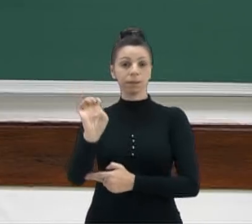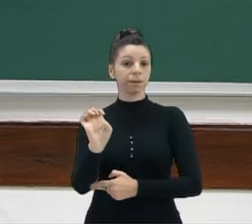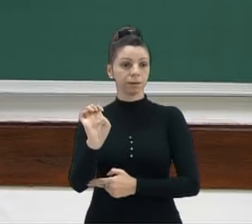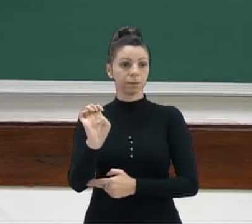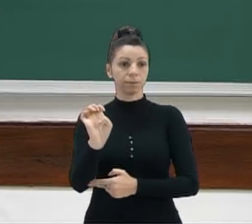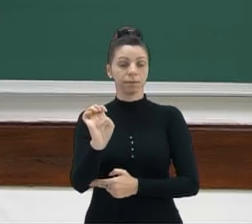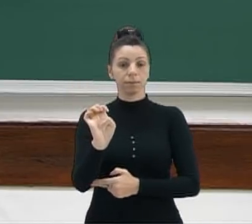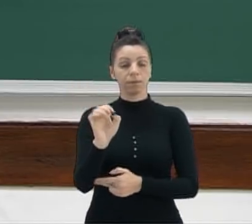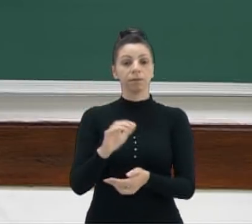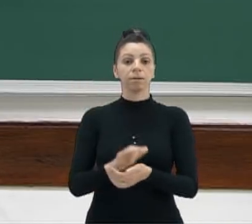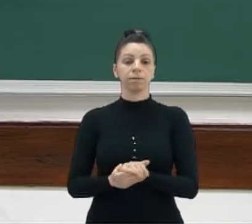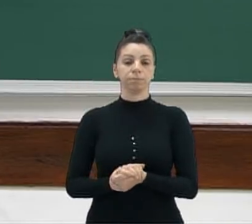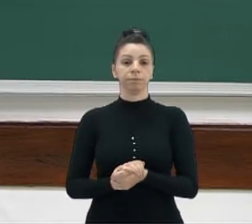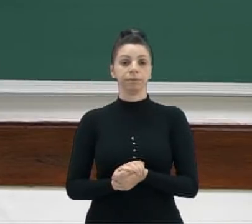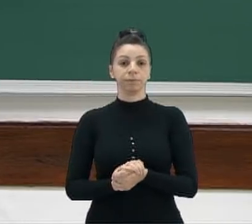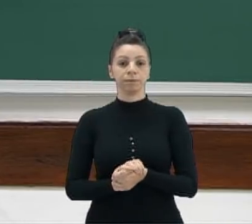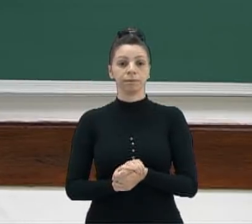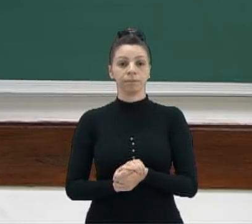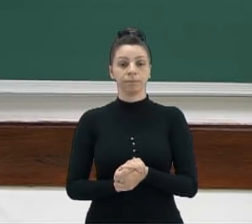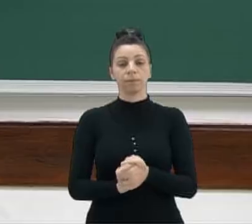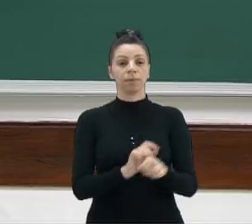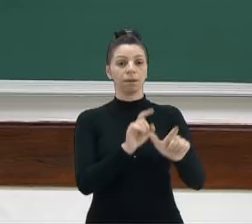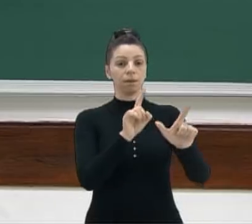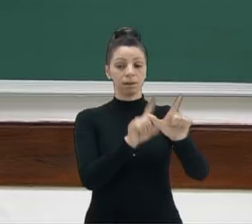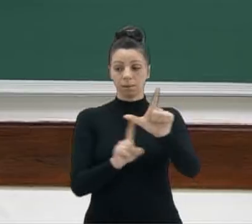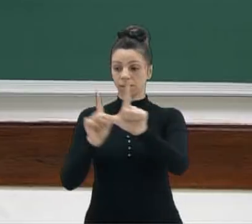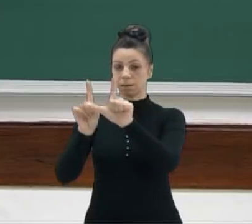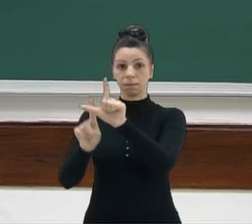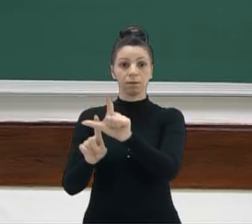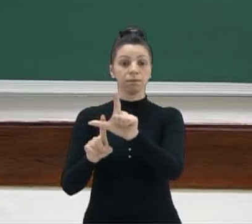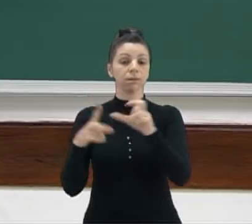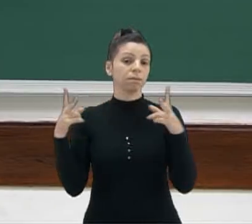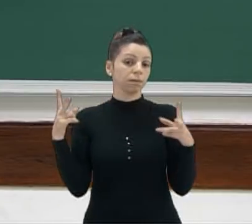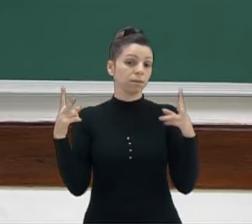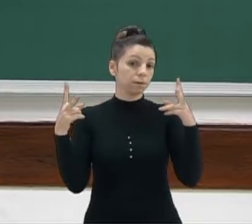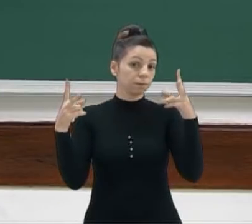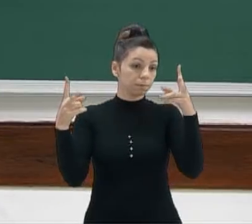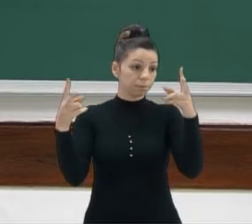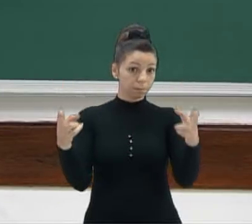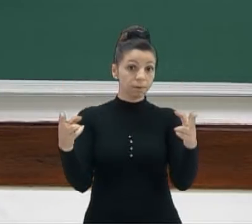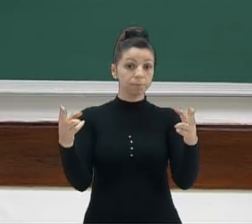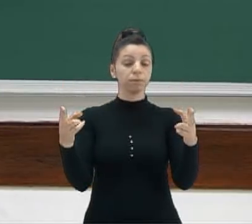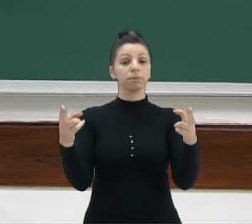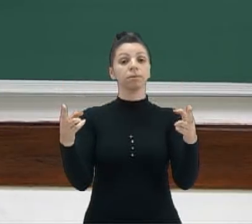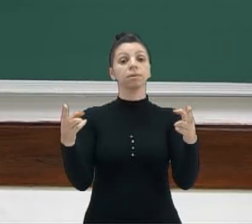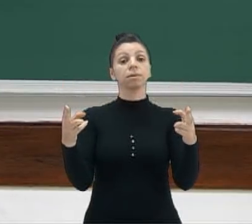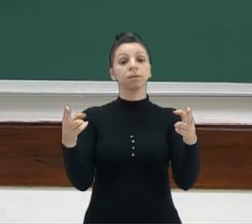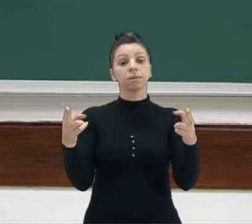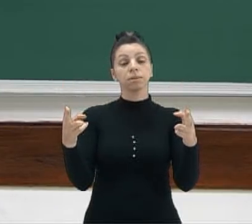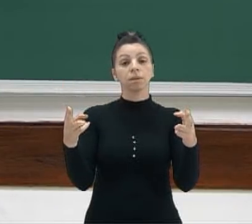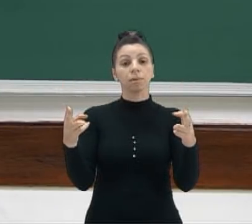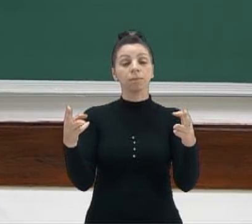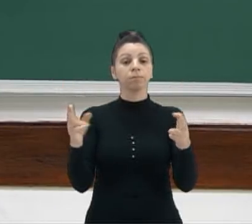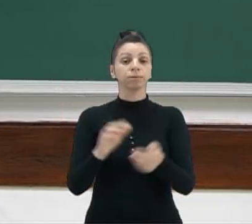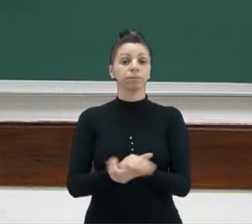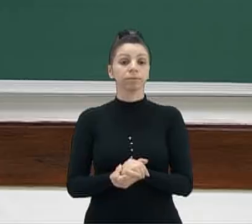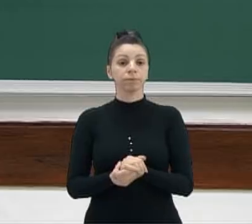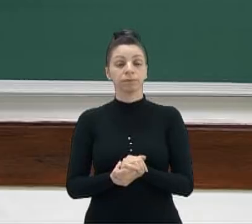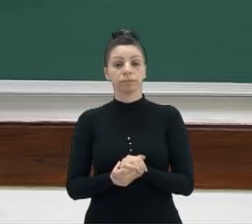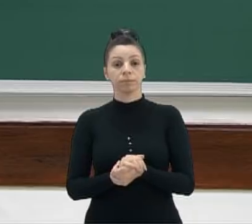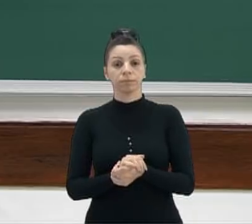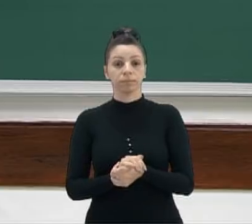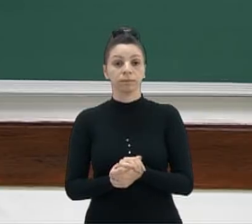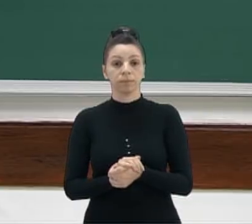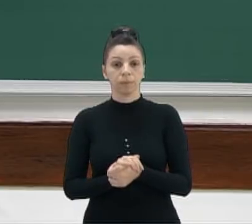monômios com a mesma parte literal, eu não posso esquecer que quando eles têm a mesma letra, eles são semelhantes ou possuem